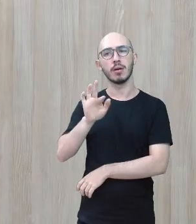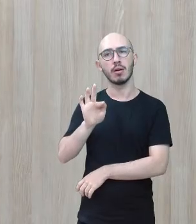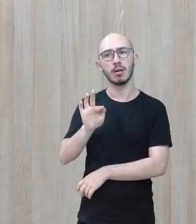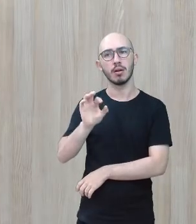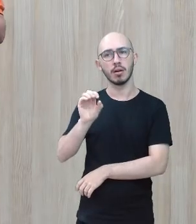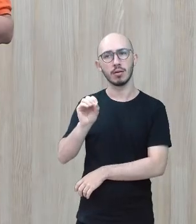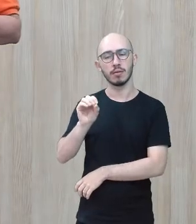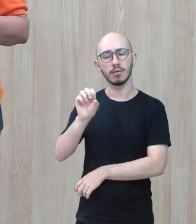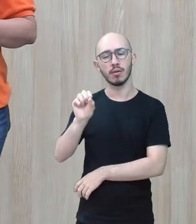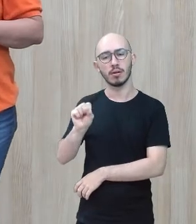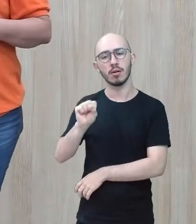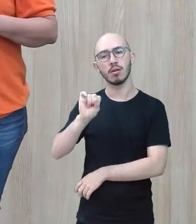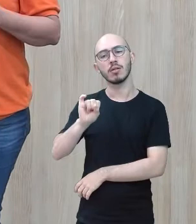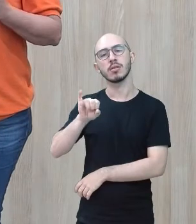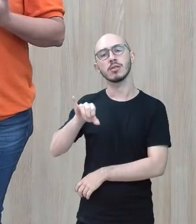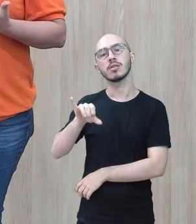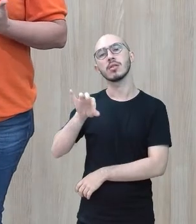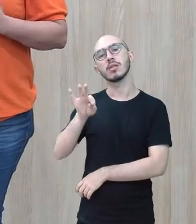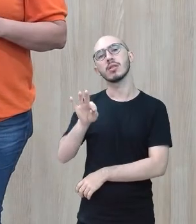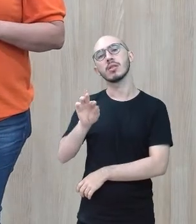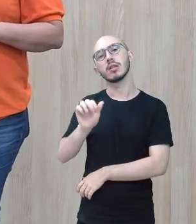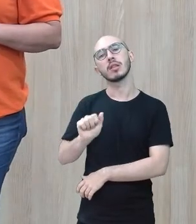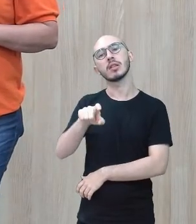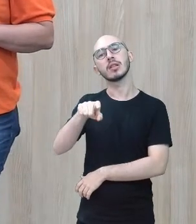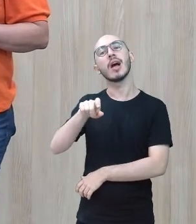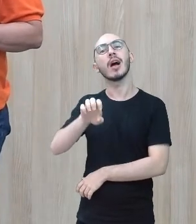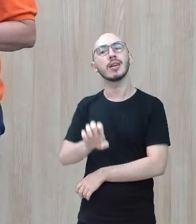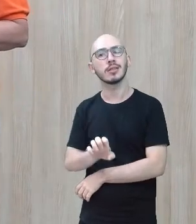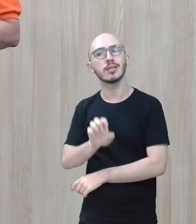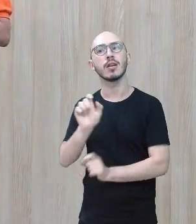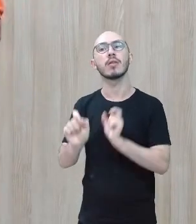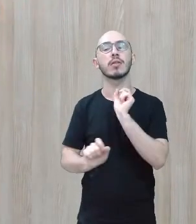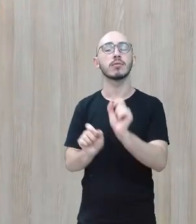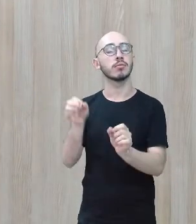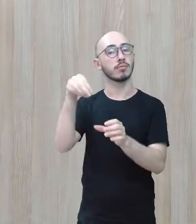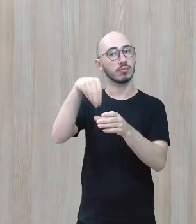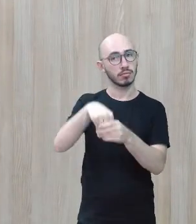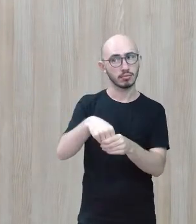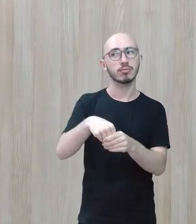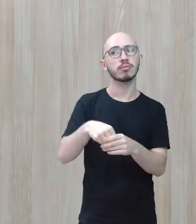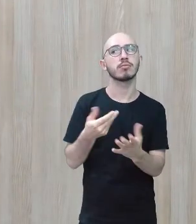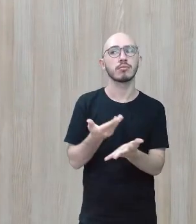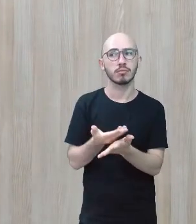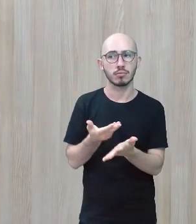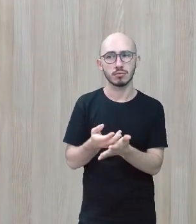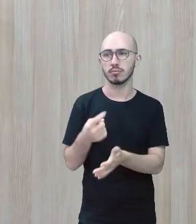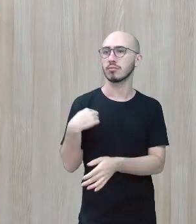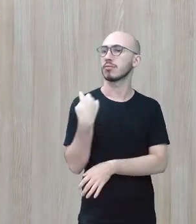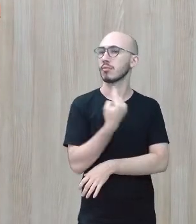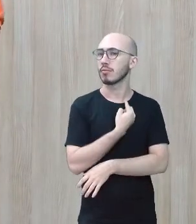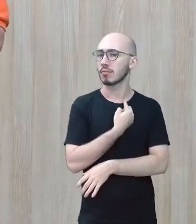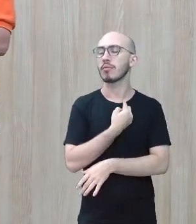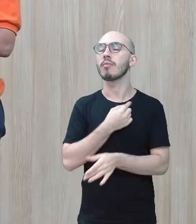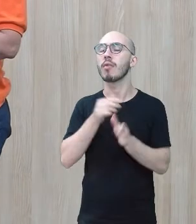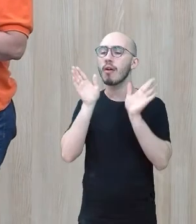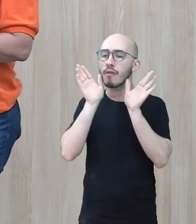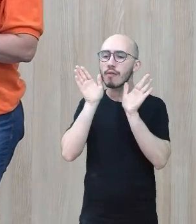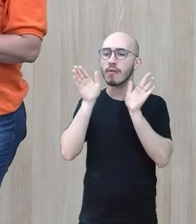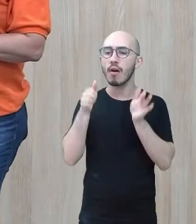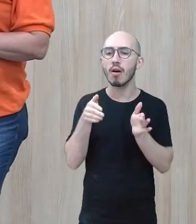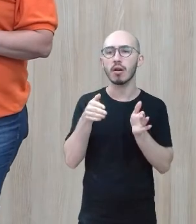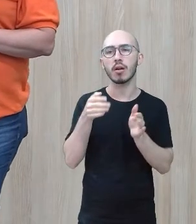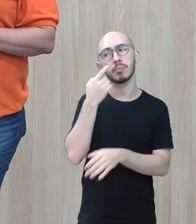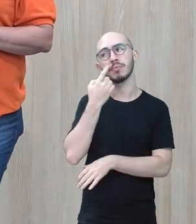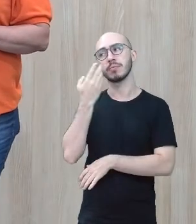aí, dentro da aula de biografia, autobiografia, vamos abordar, não é,